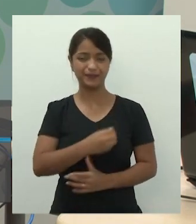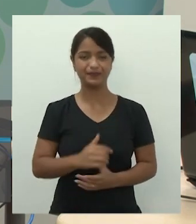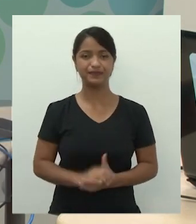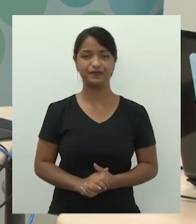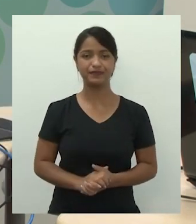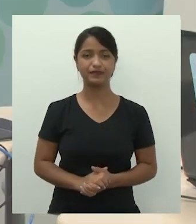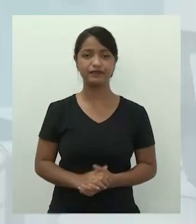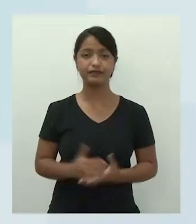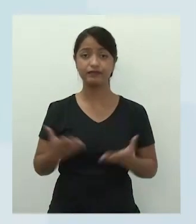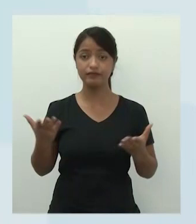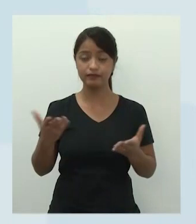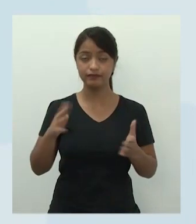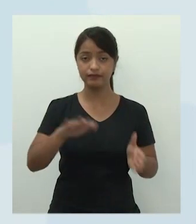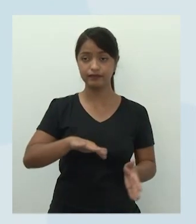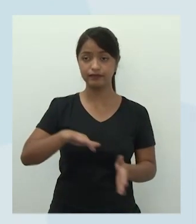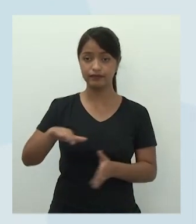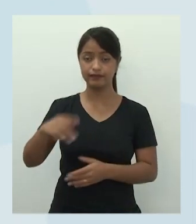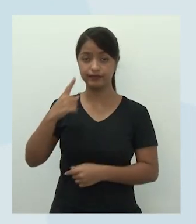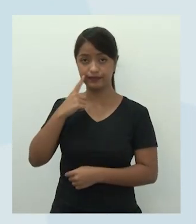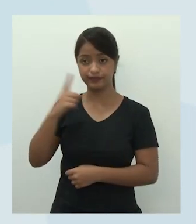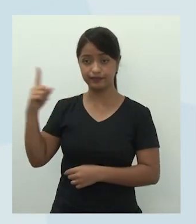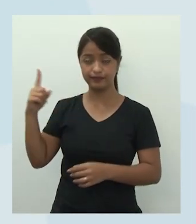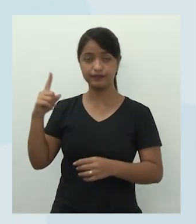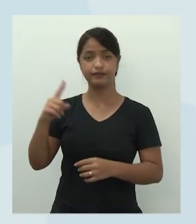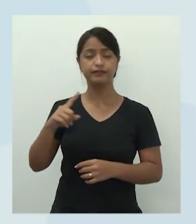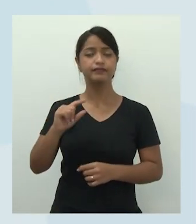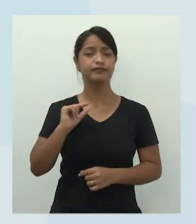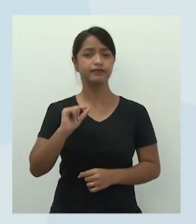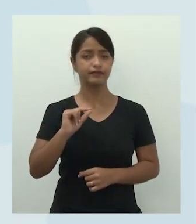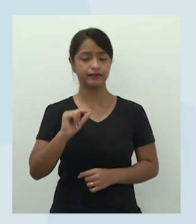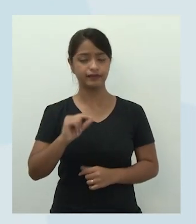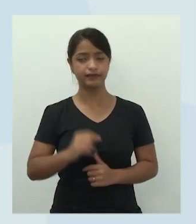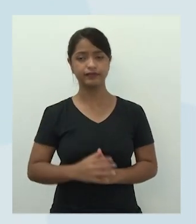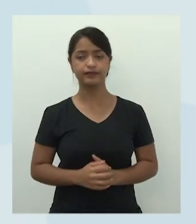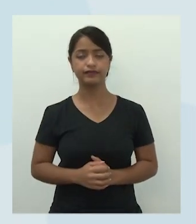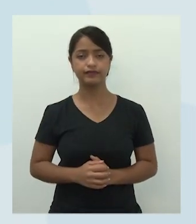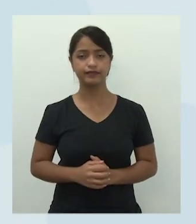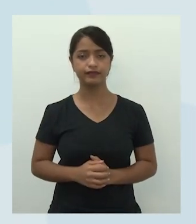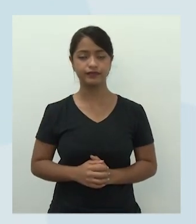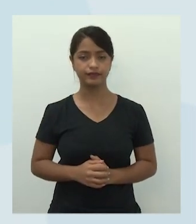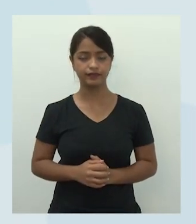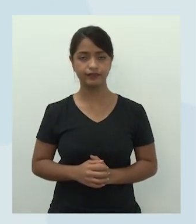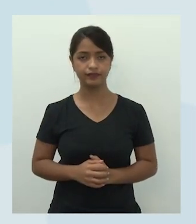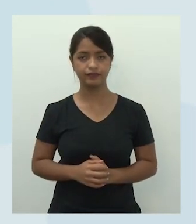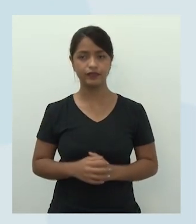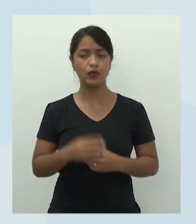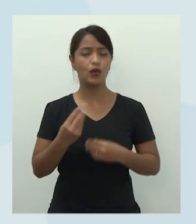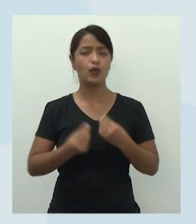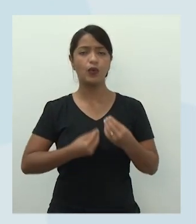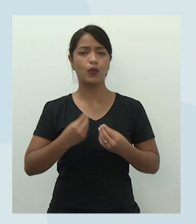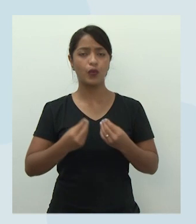agora olhar uma sistematização aí de como se consolidou a